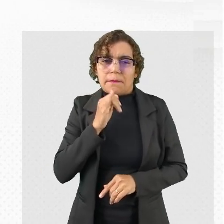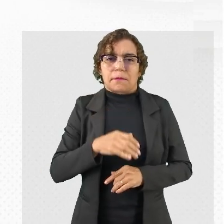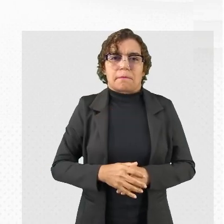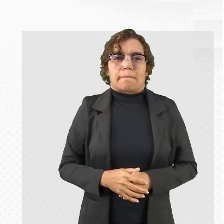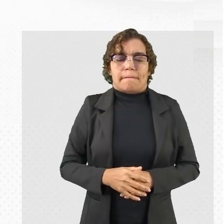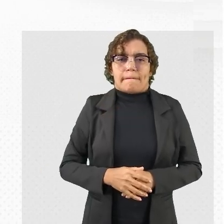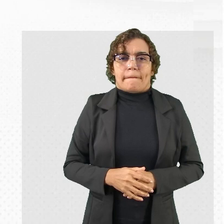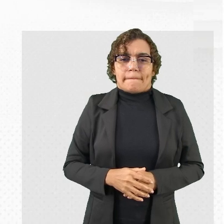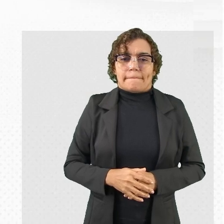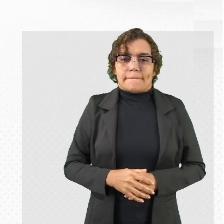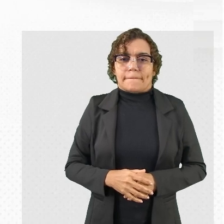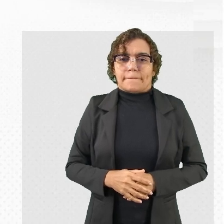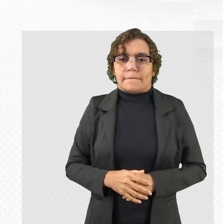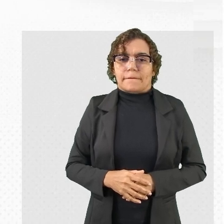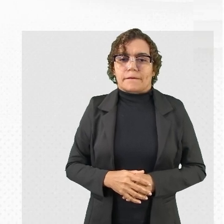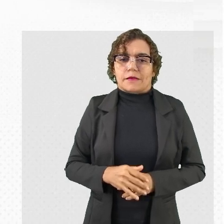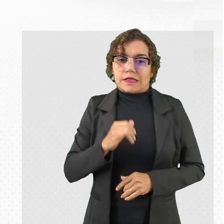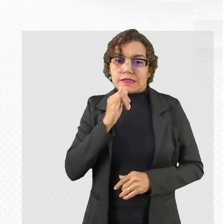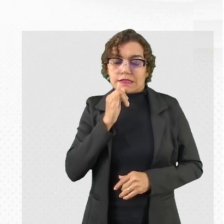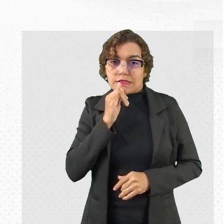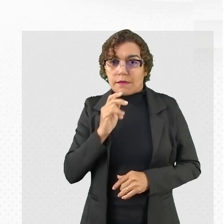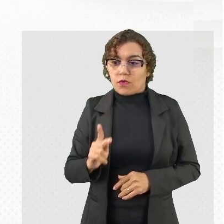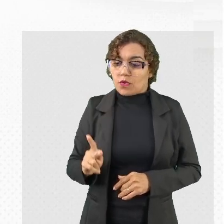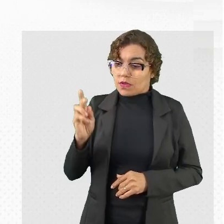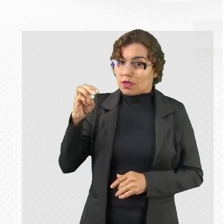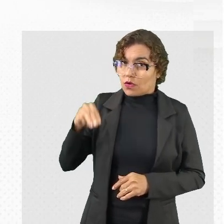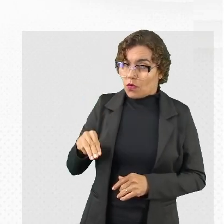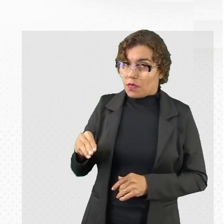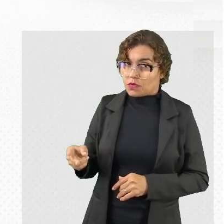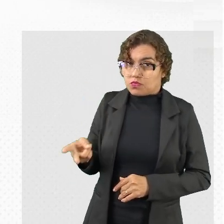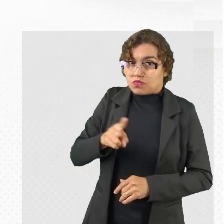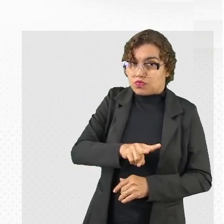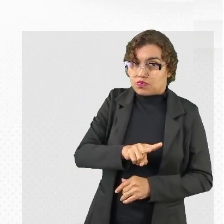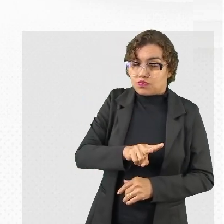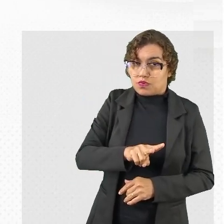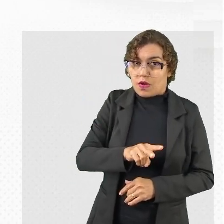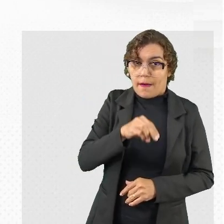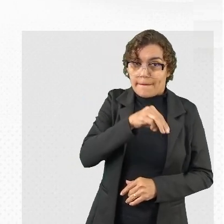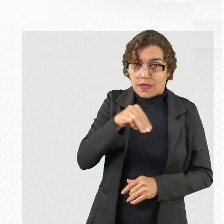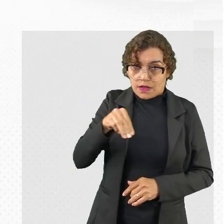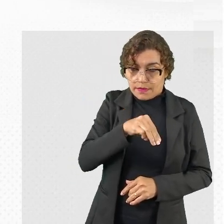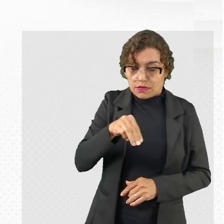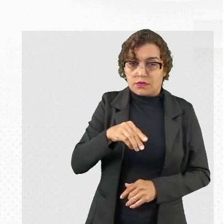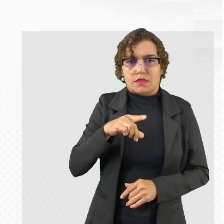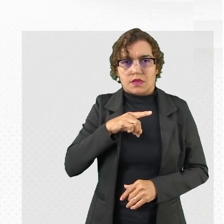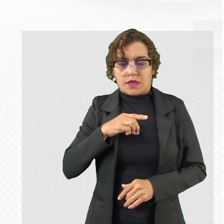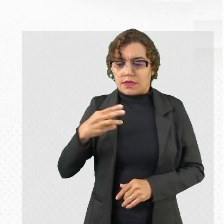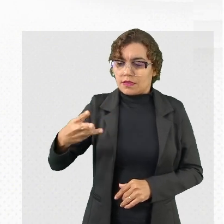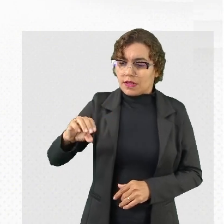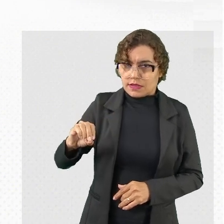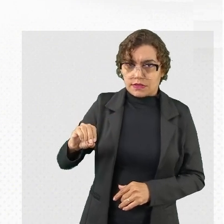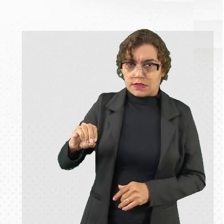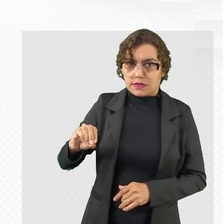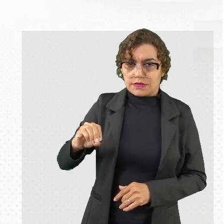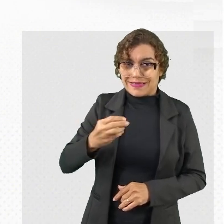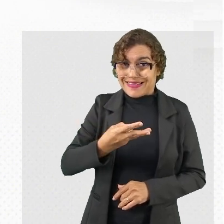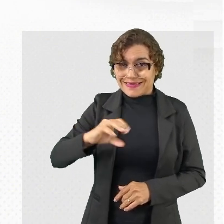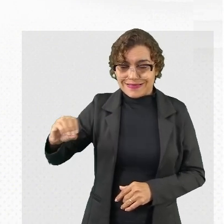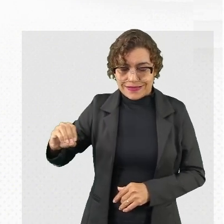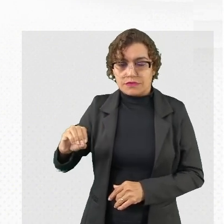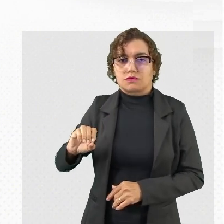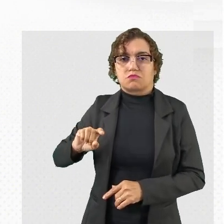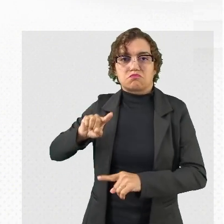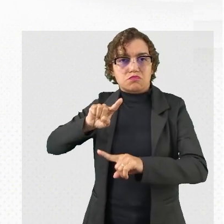né? Então só perde para quilômetro para milímetro. Tá? Então você vai pegar esse 300 e multiplicar por 100 mil